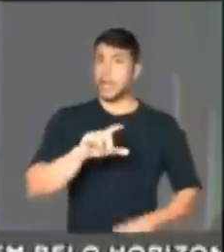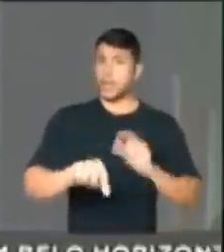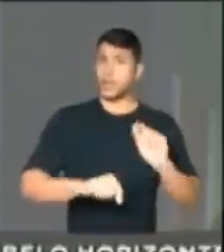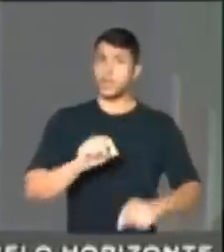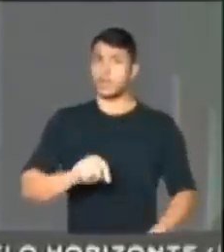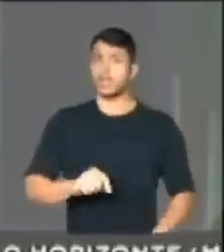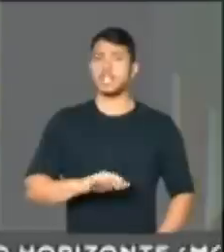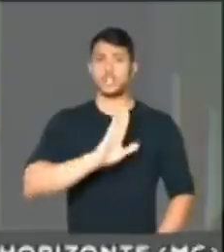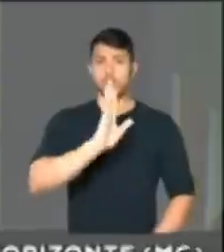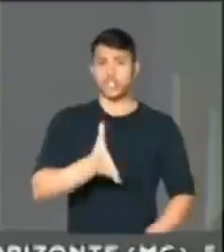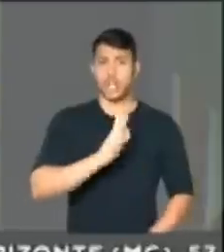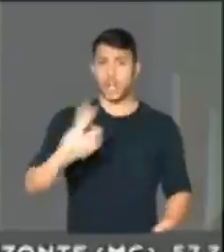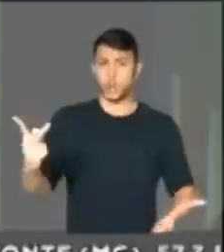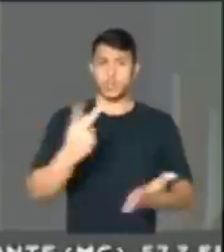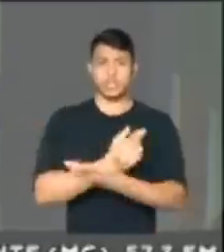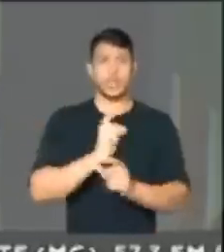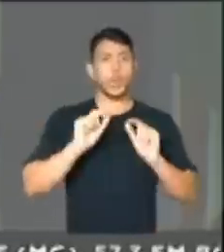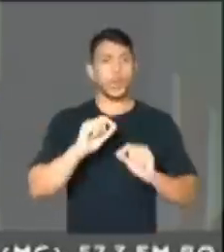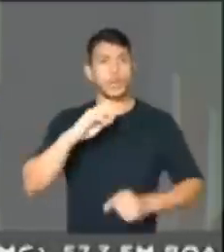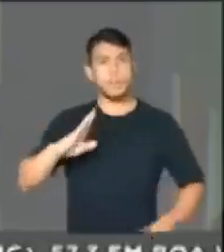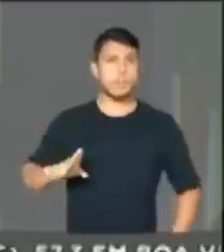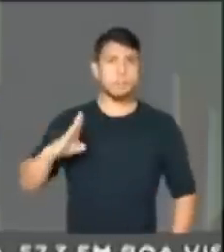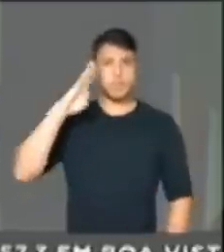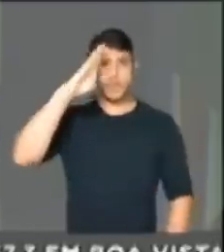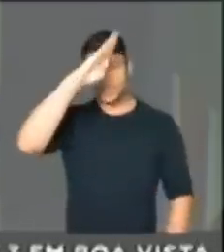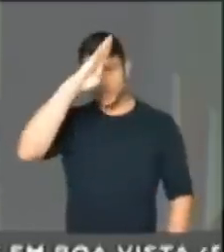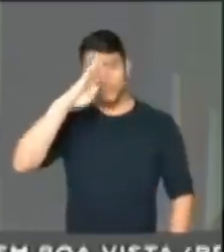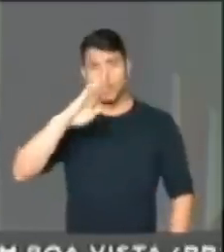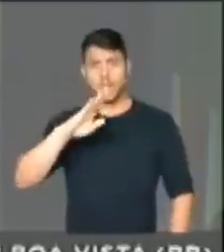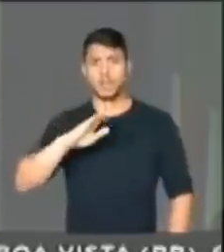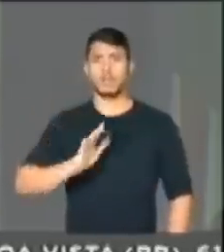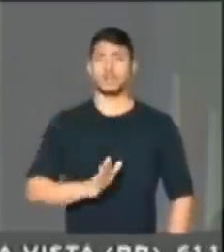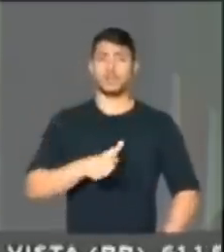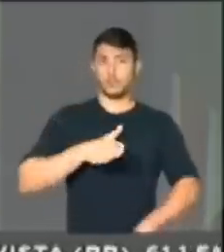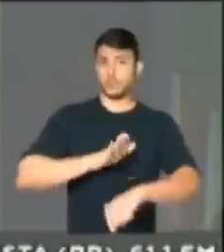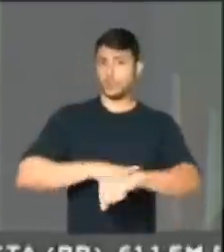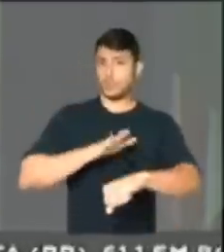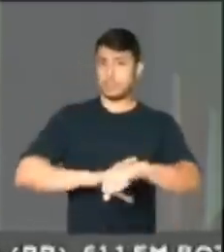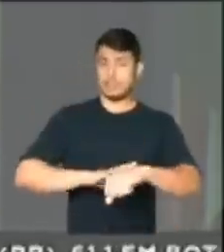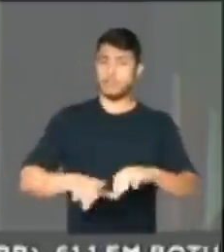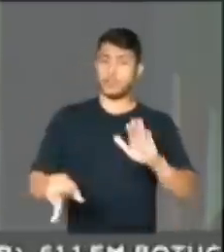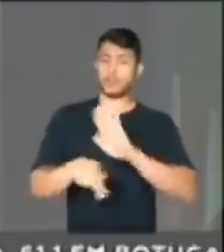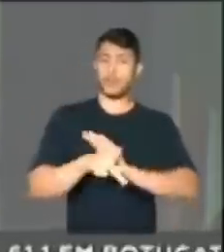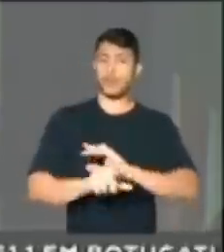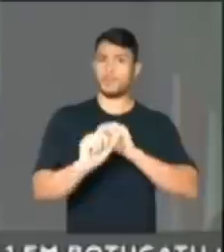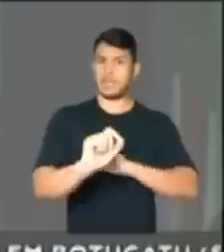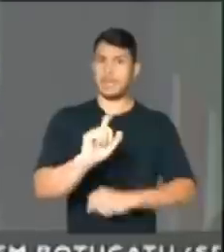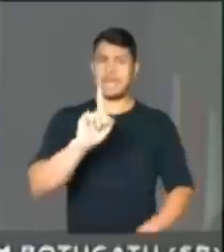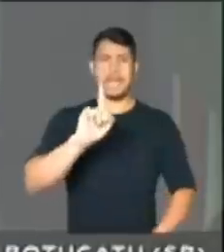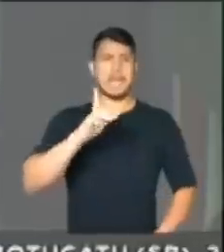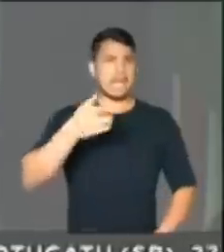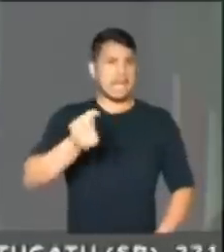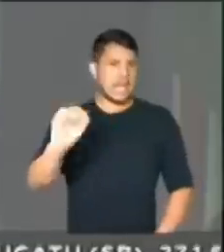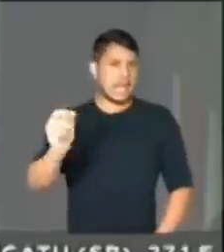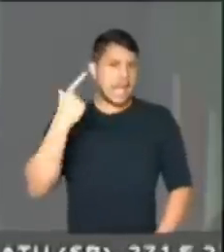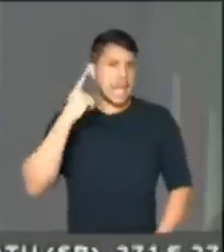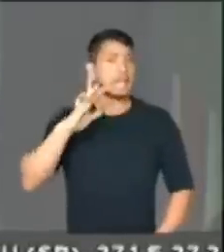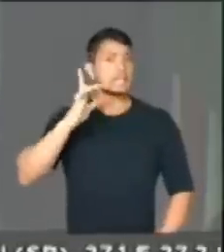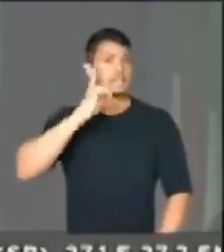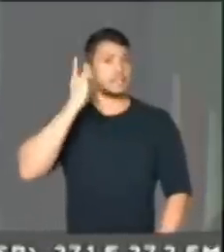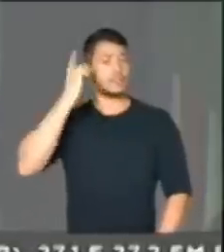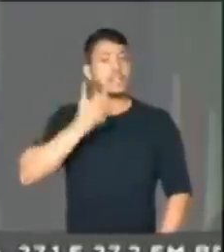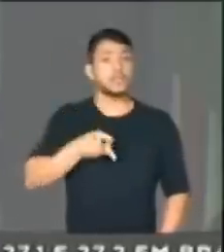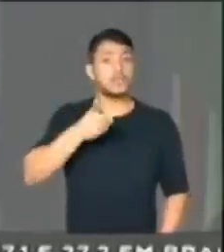67 oportunidades veio a esta tribuna para se declarar contra a reforma da